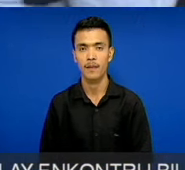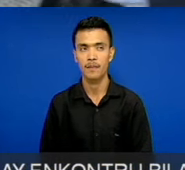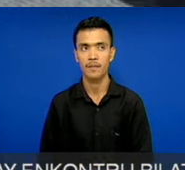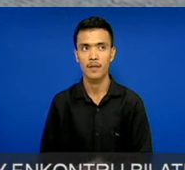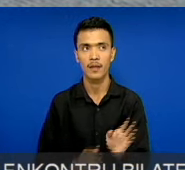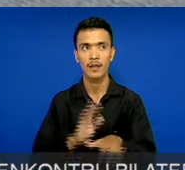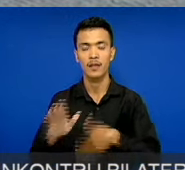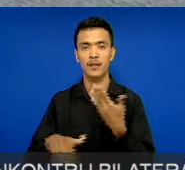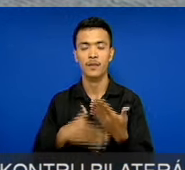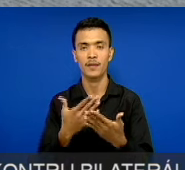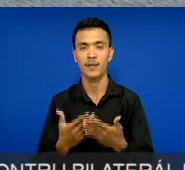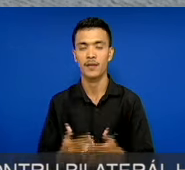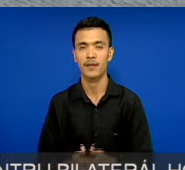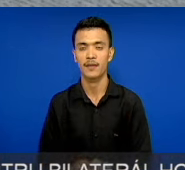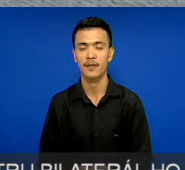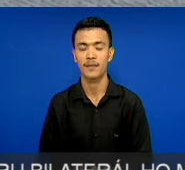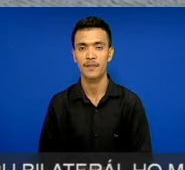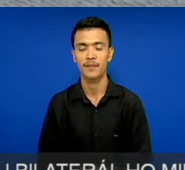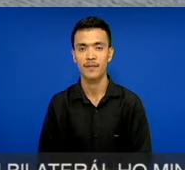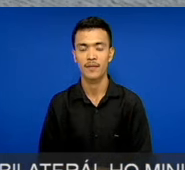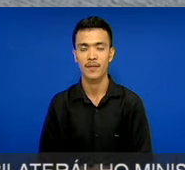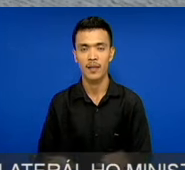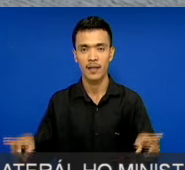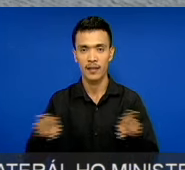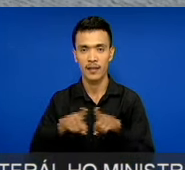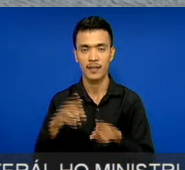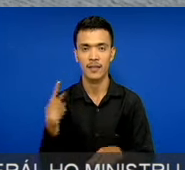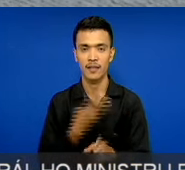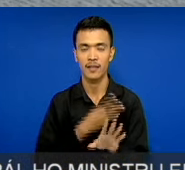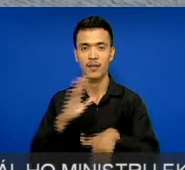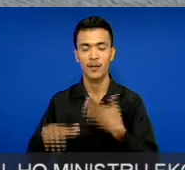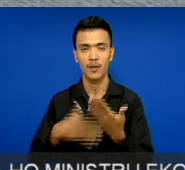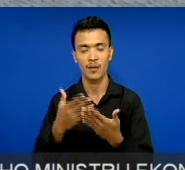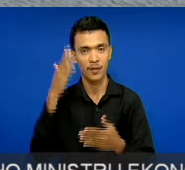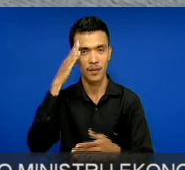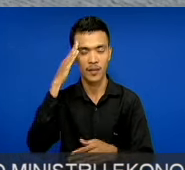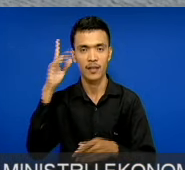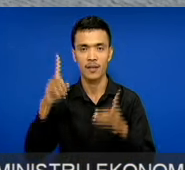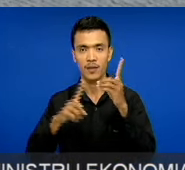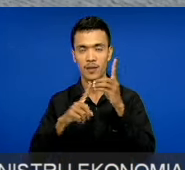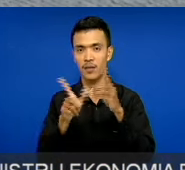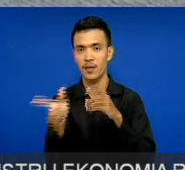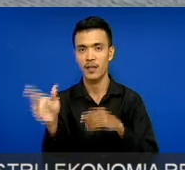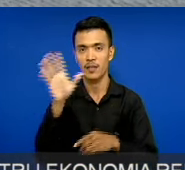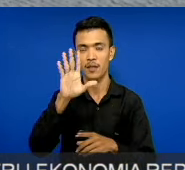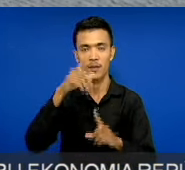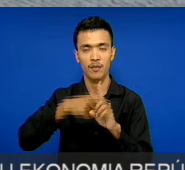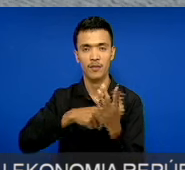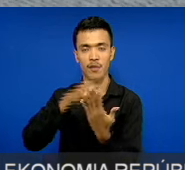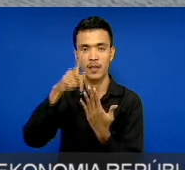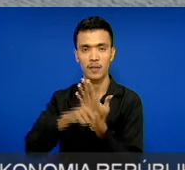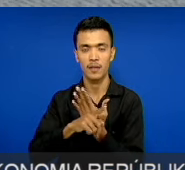Ouvintes, telespectadores, rádio na televisão Timor-Leste. Hanesan Itahoto Hatene, Loron Ruanulo Rasen Lima, Fulan Abril,